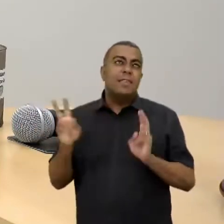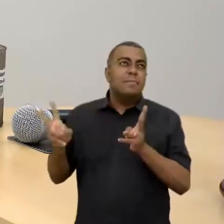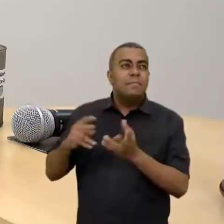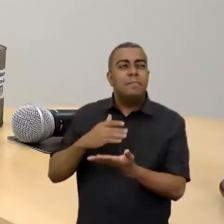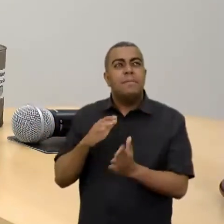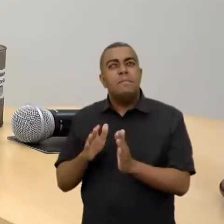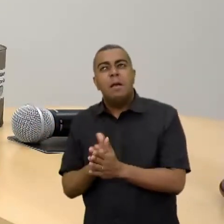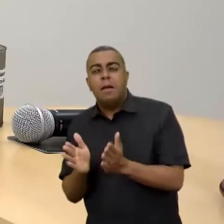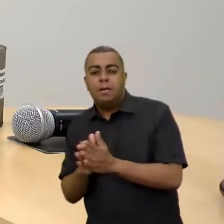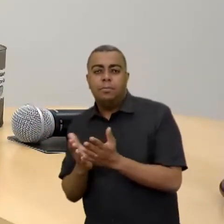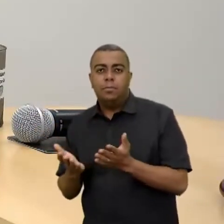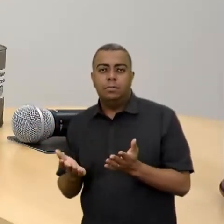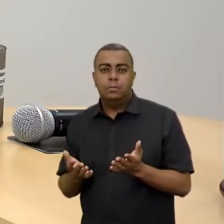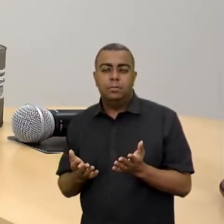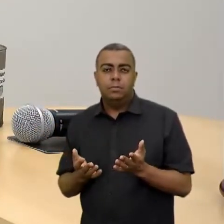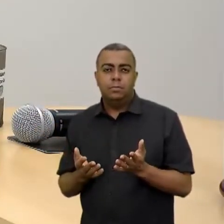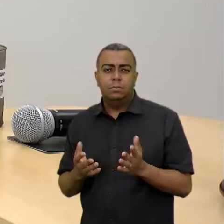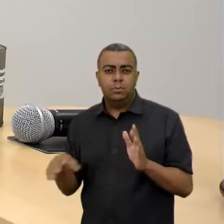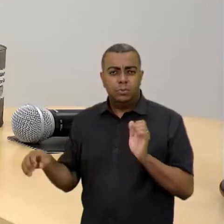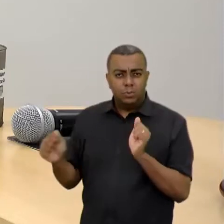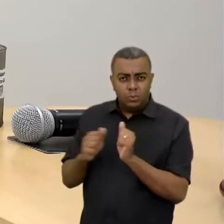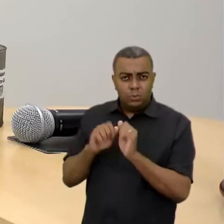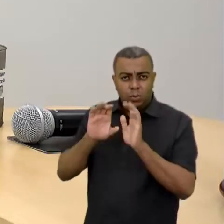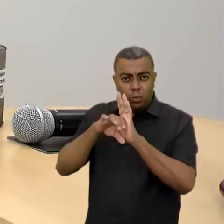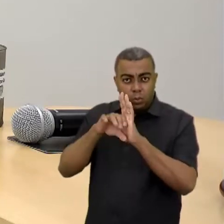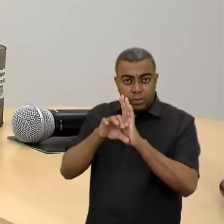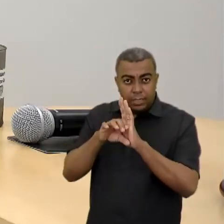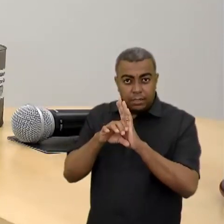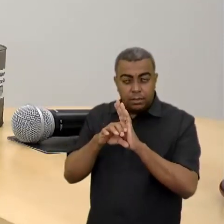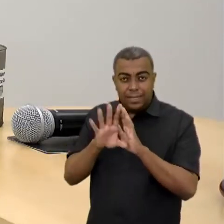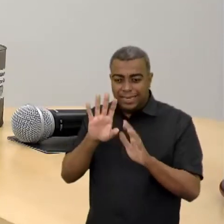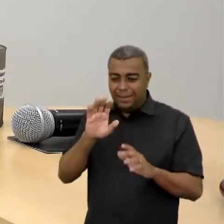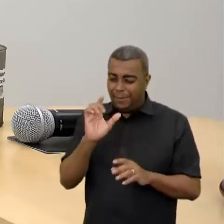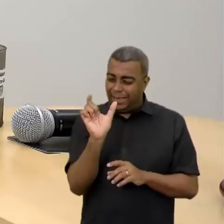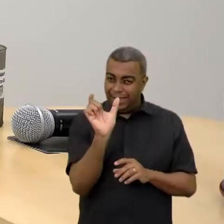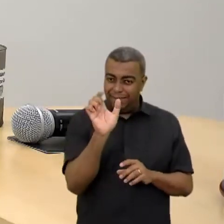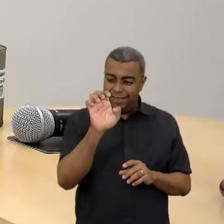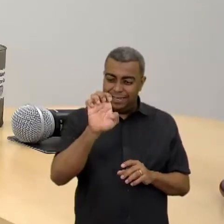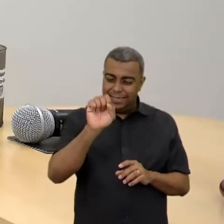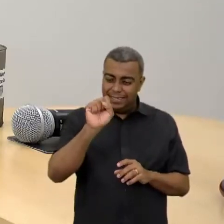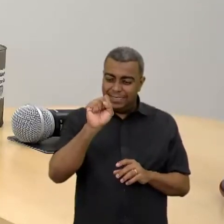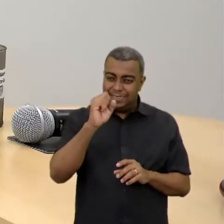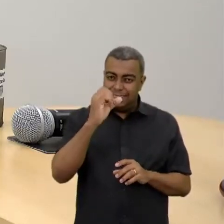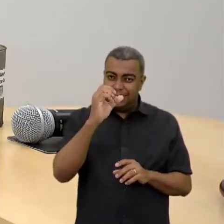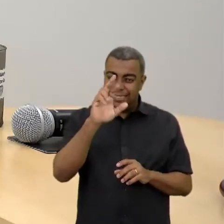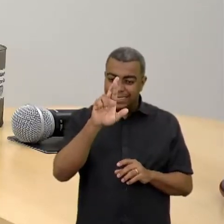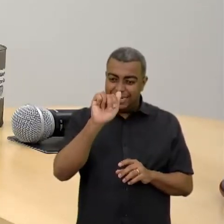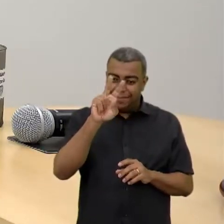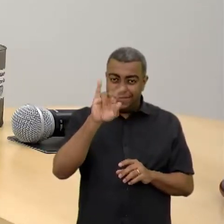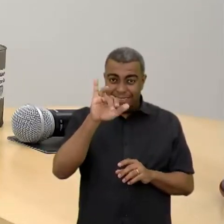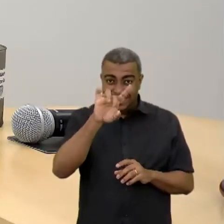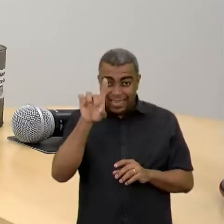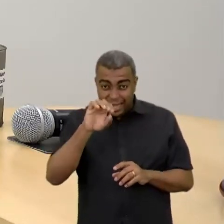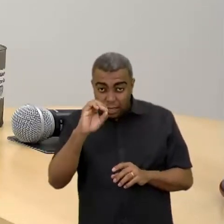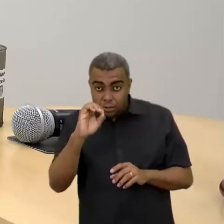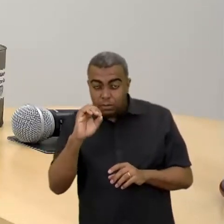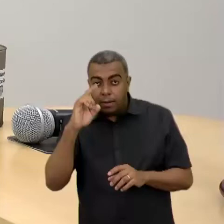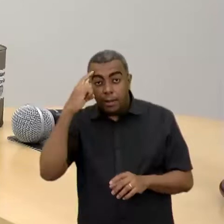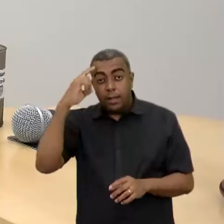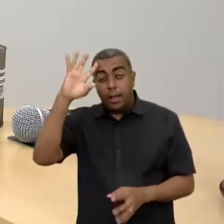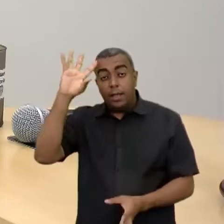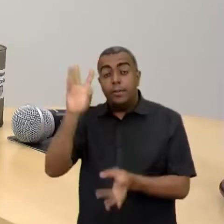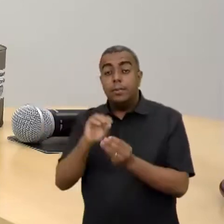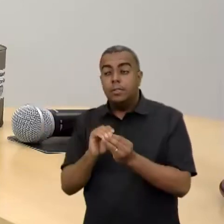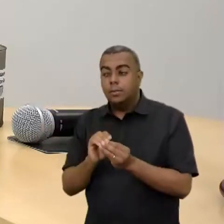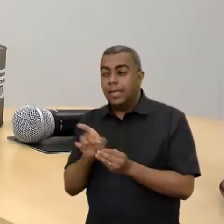assim, traz todo esse conceito junto. Quando a gente fala escravizado, a gente começa a tentar perceber mais